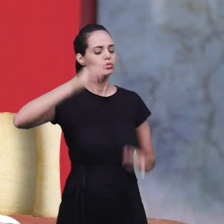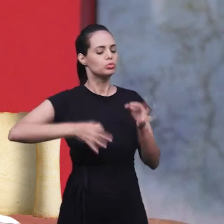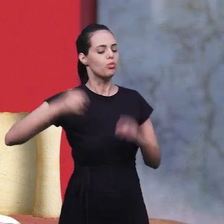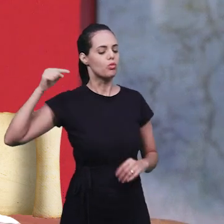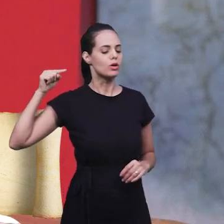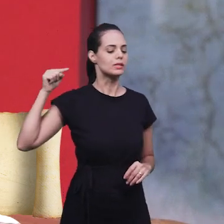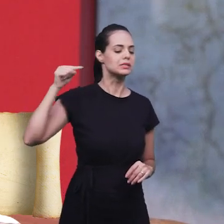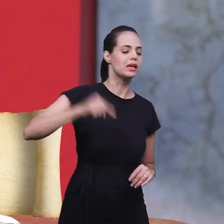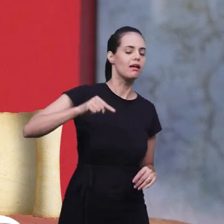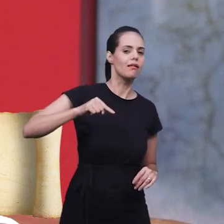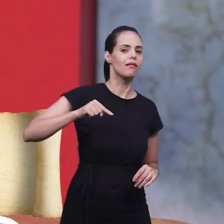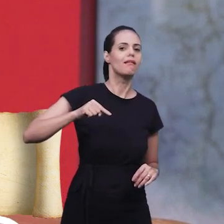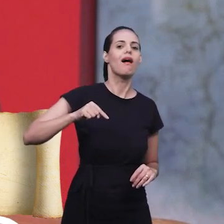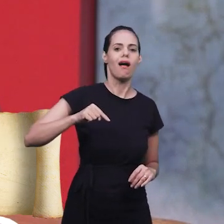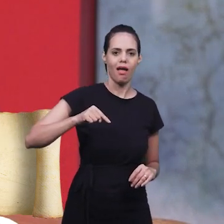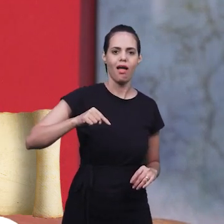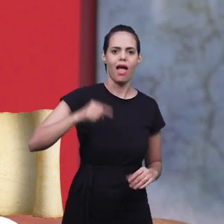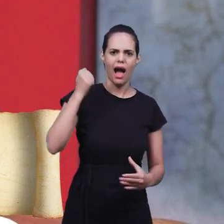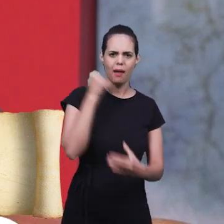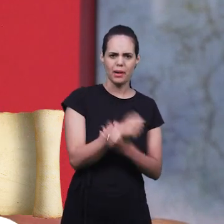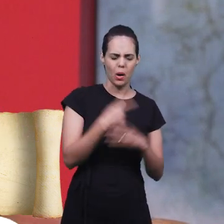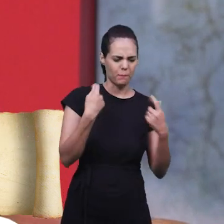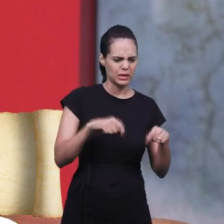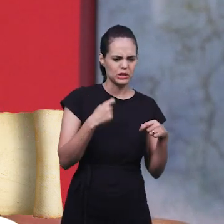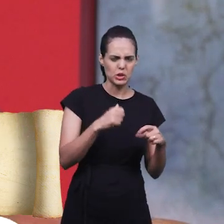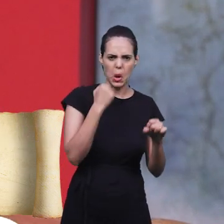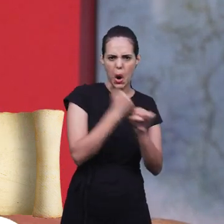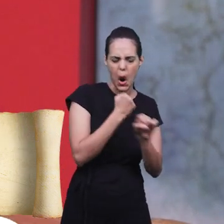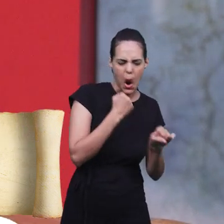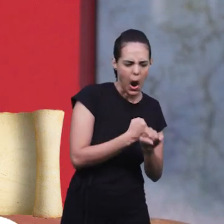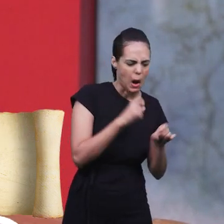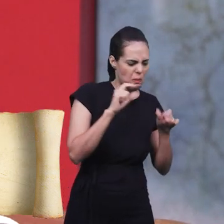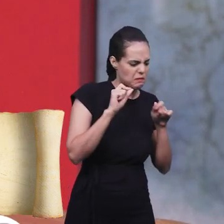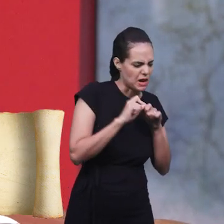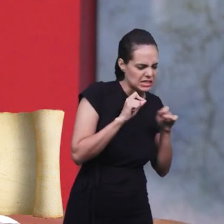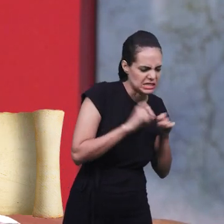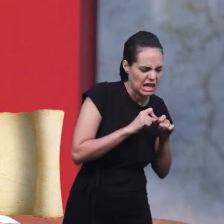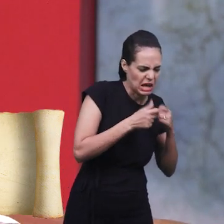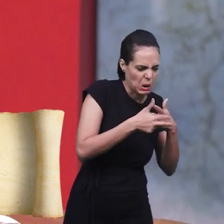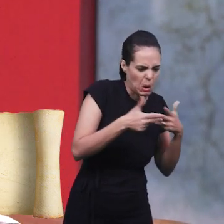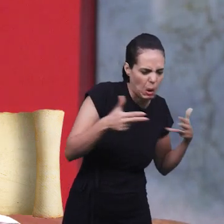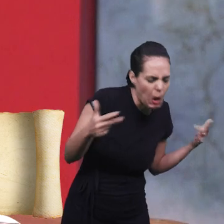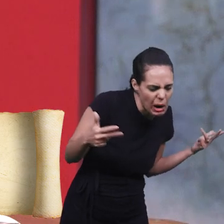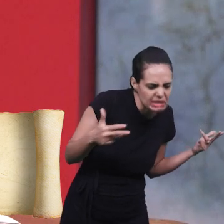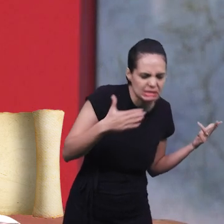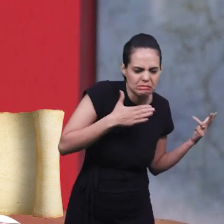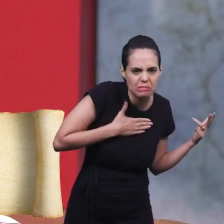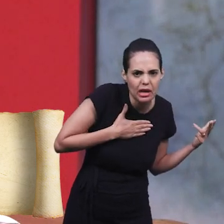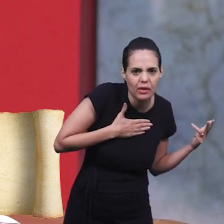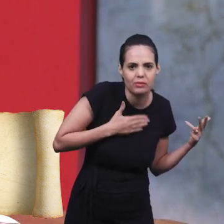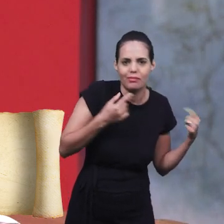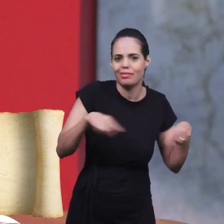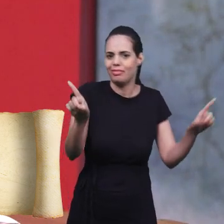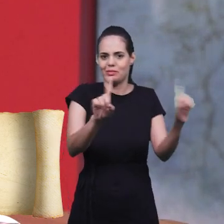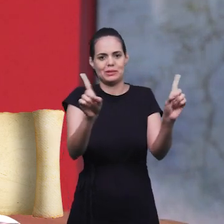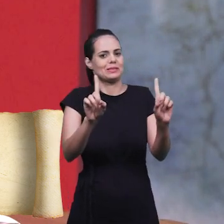foi imputado como justiça. Não fez obra nenhuma. 430 anos depois,